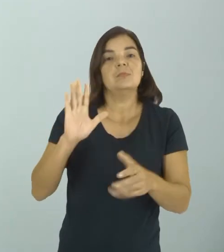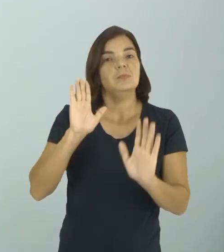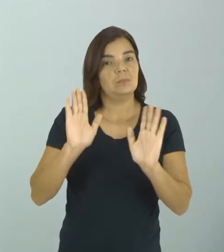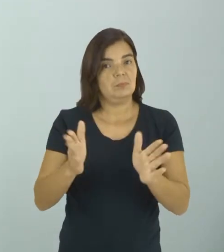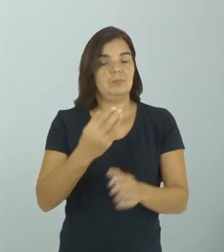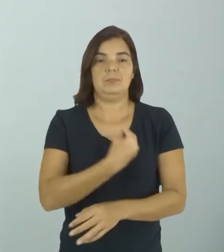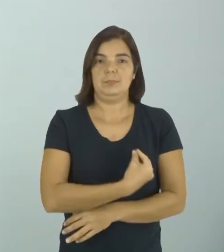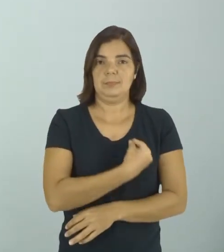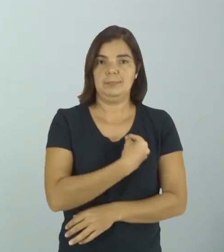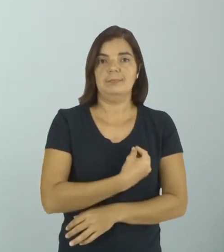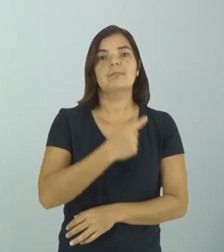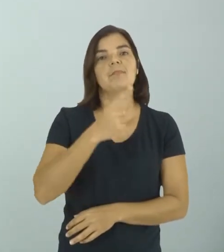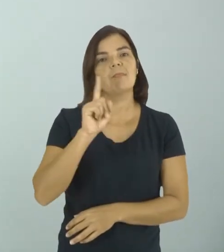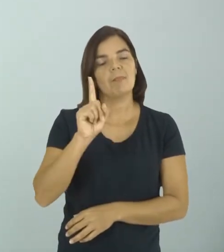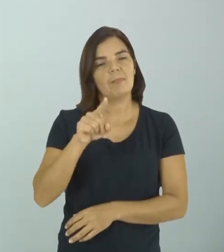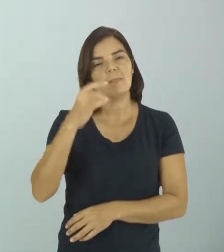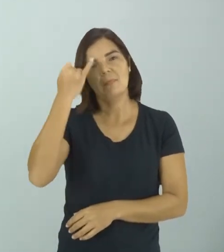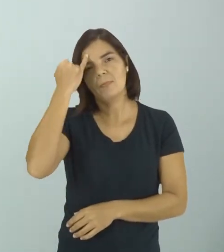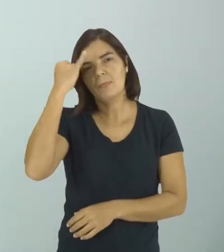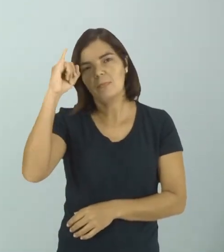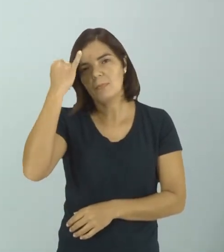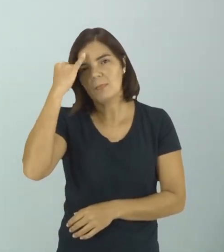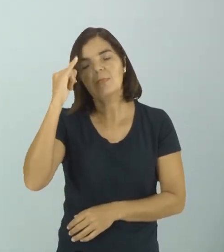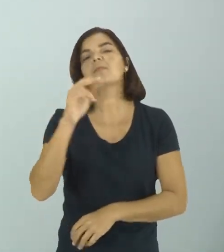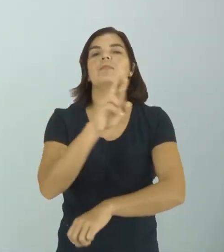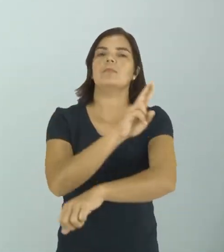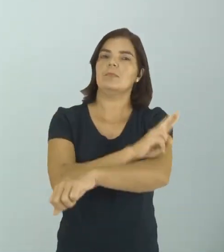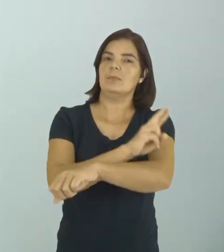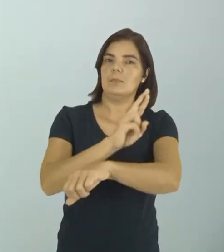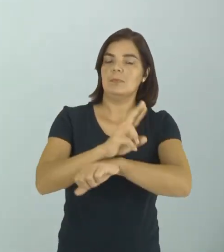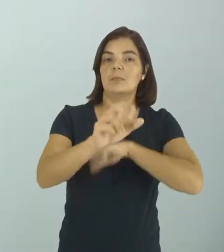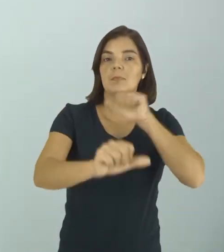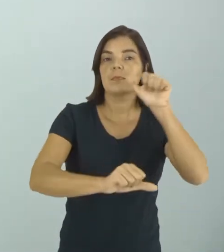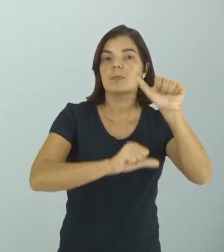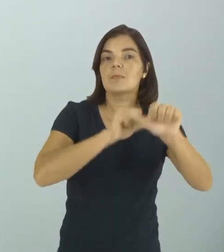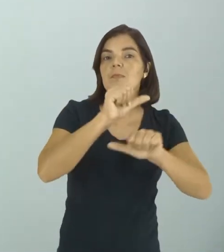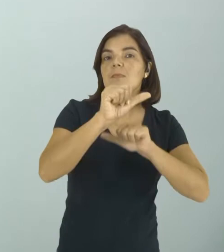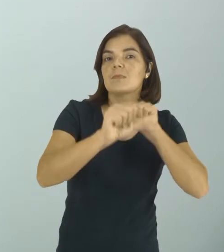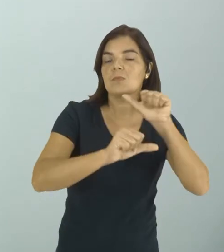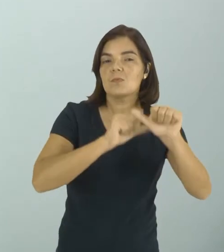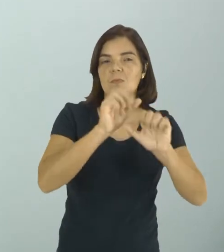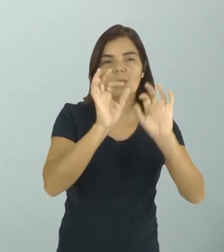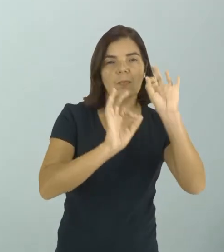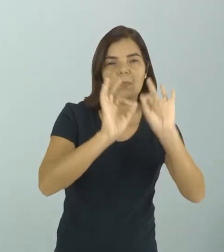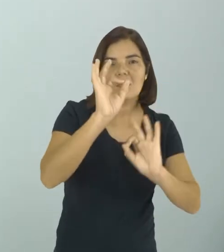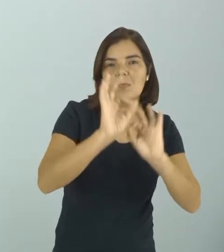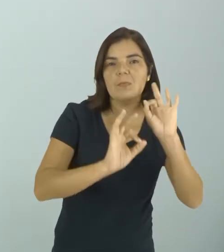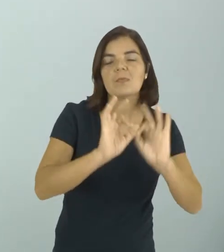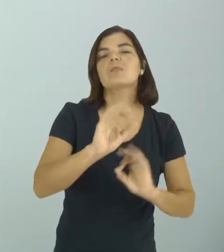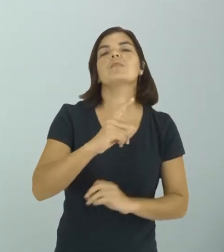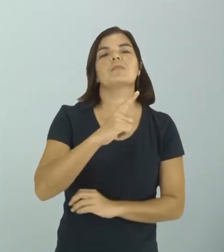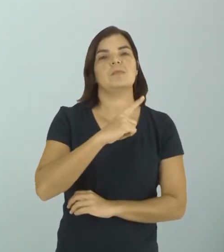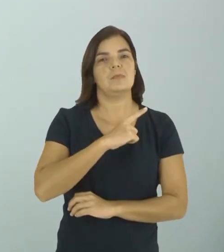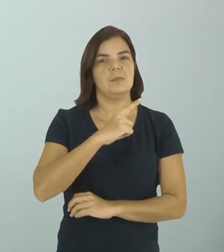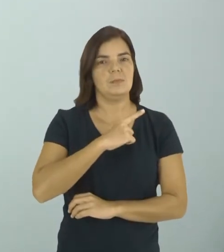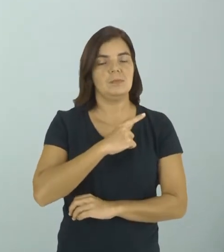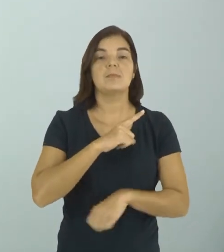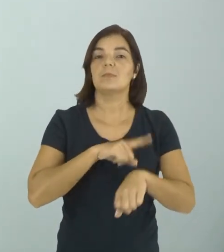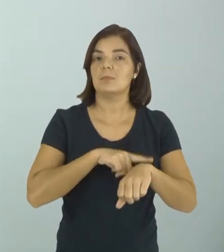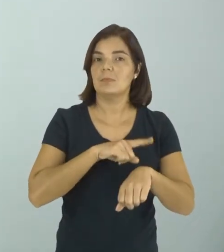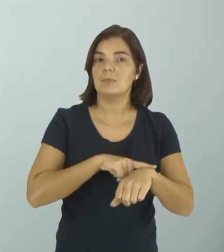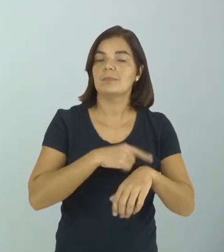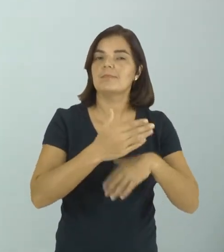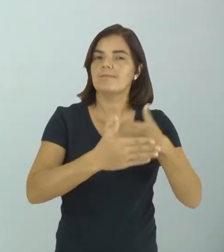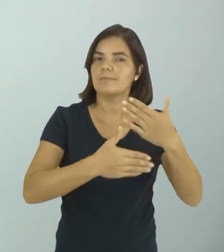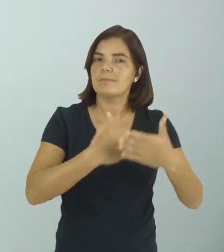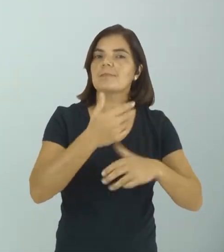existe. Essa era a ideia das reformas religiosas. Mudar a estrutura, o que nós tínhamos naquele momento,